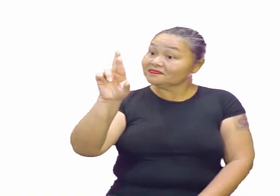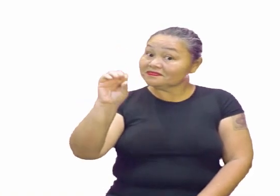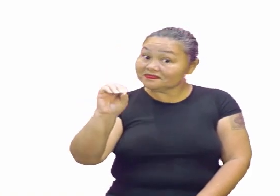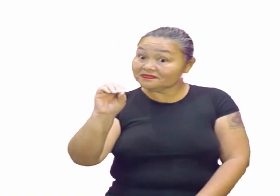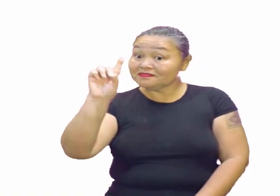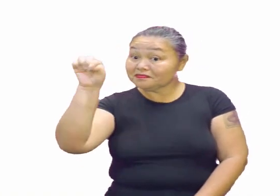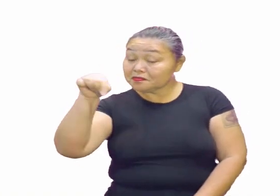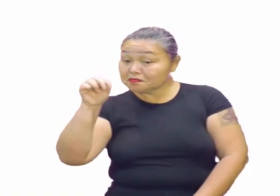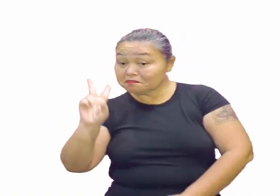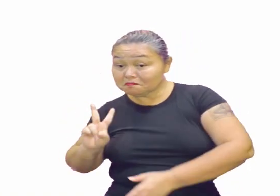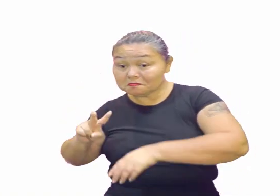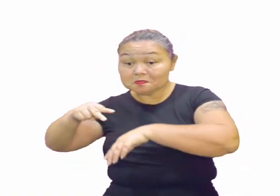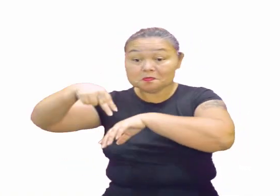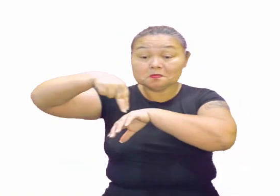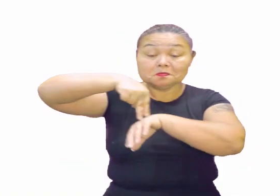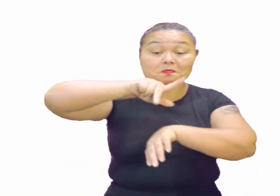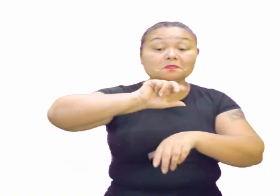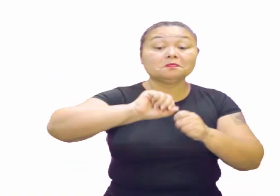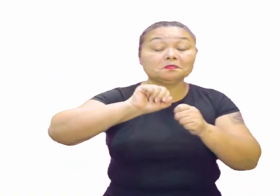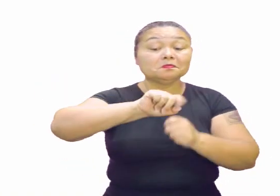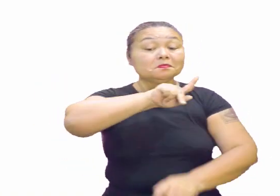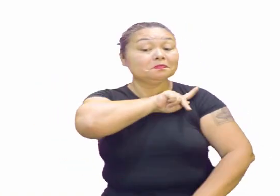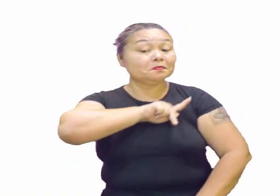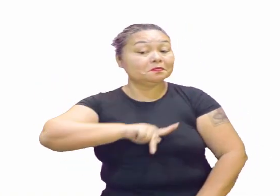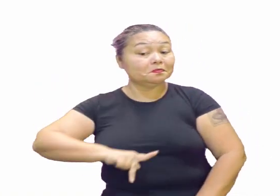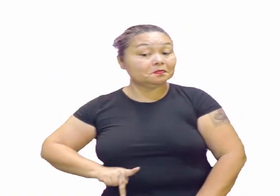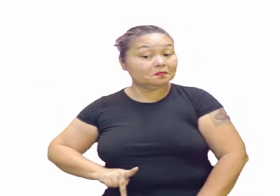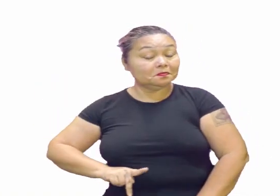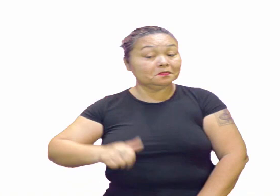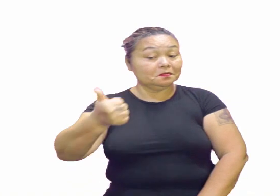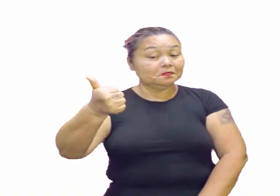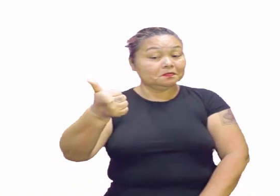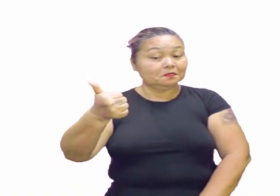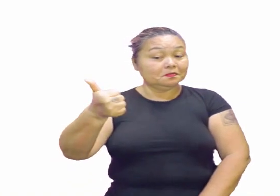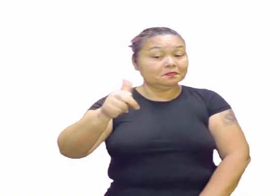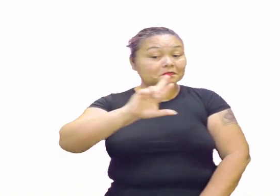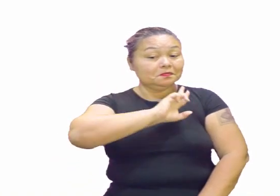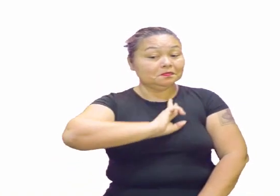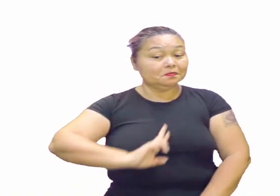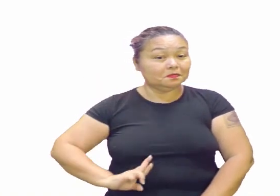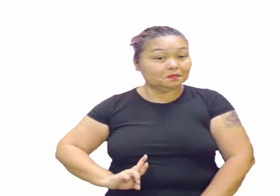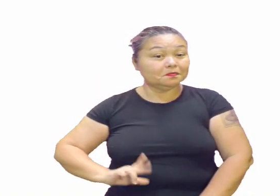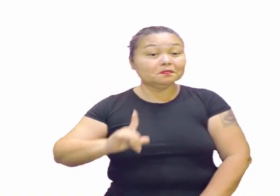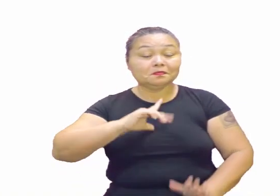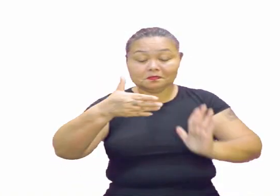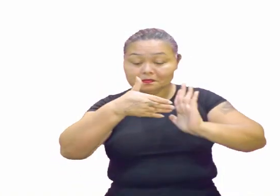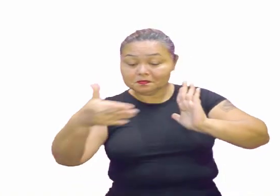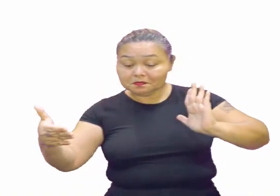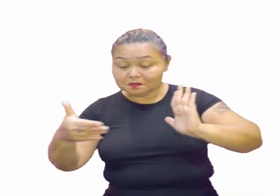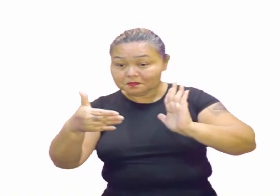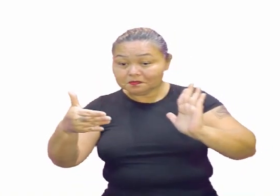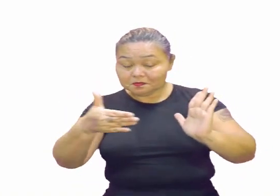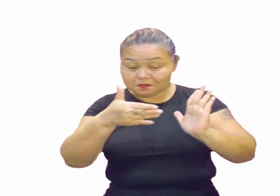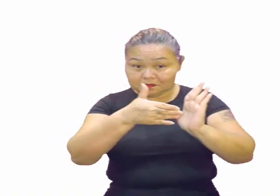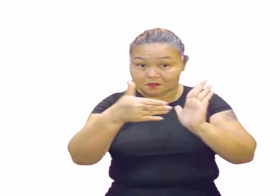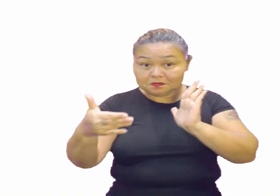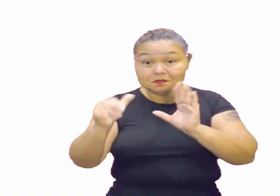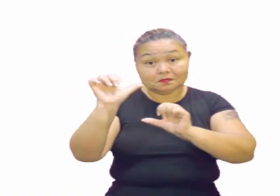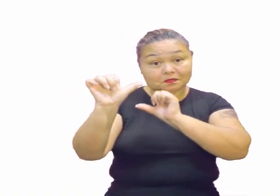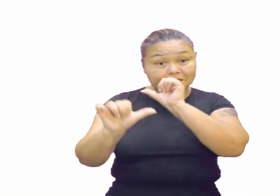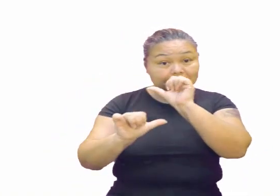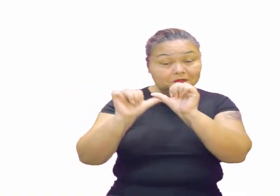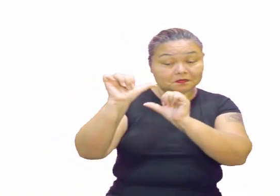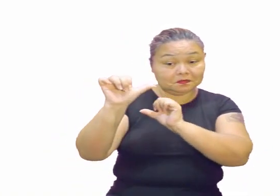Brasil na Primeira República. E aí tivemos o governo provisório e algumas